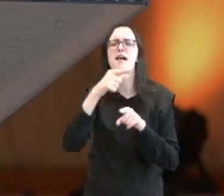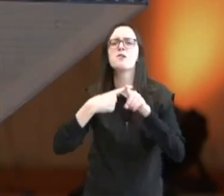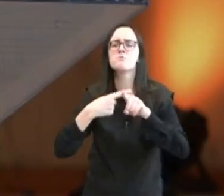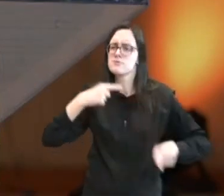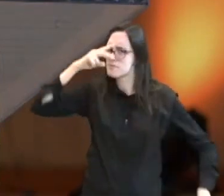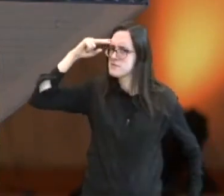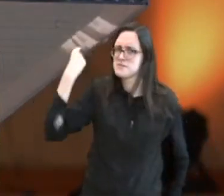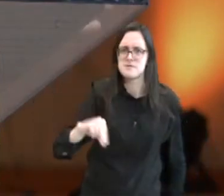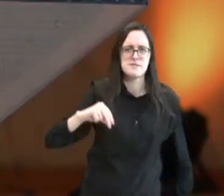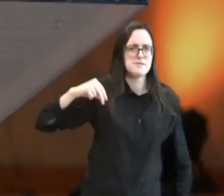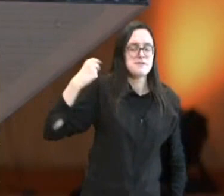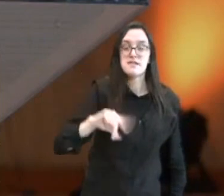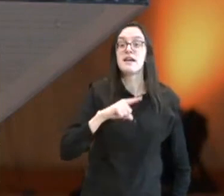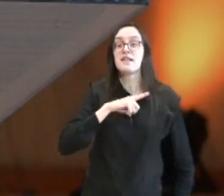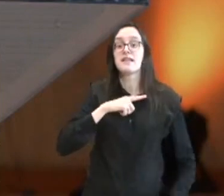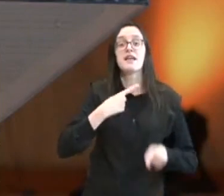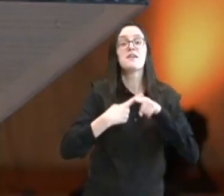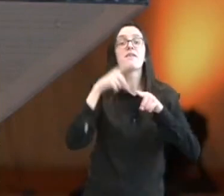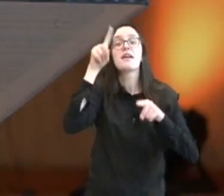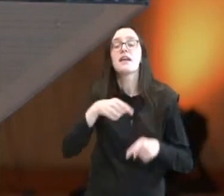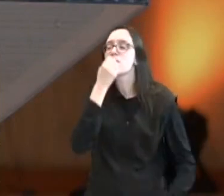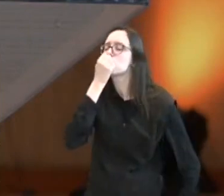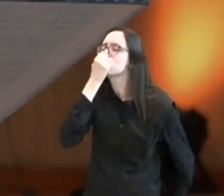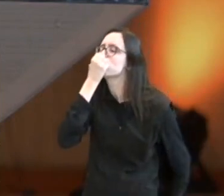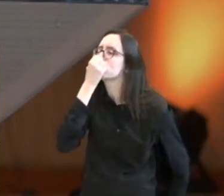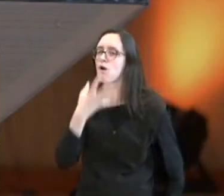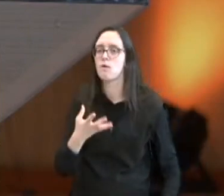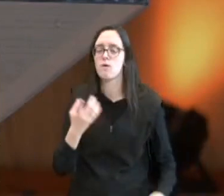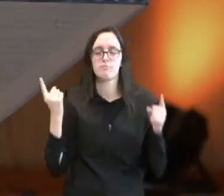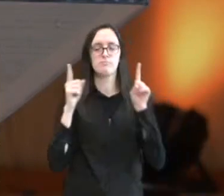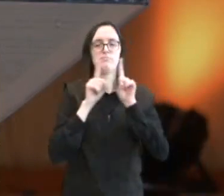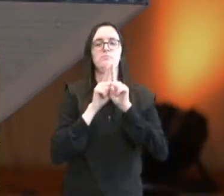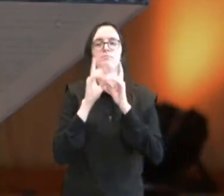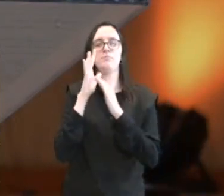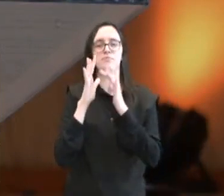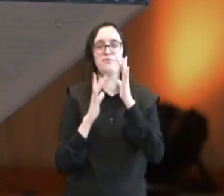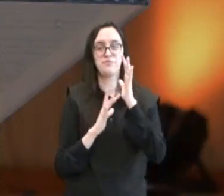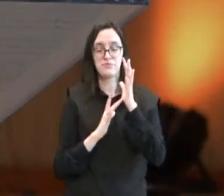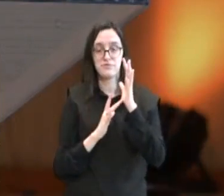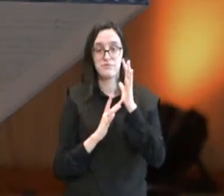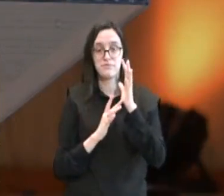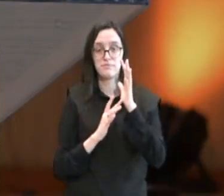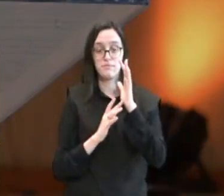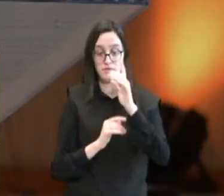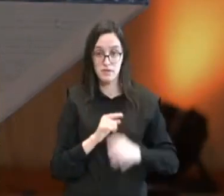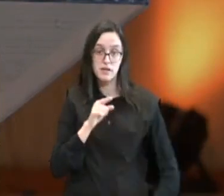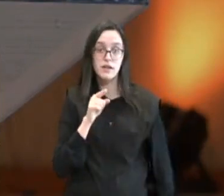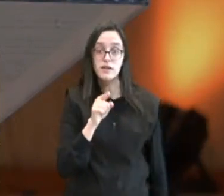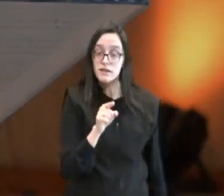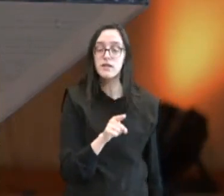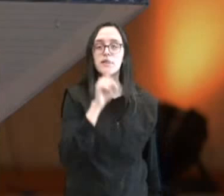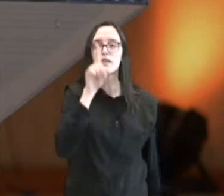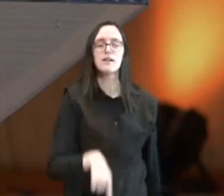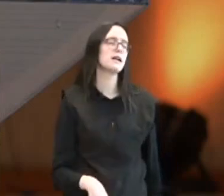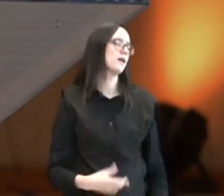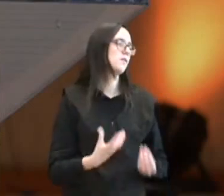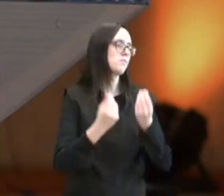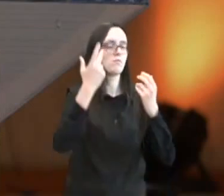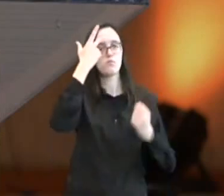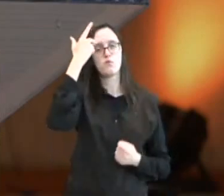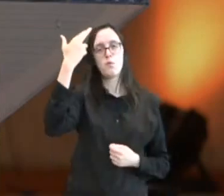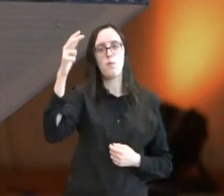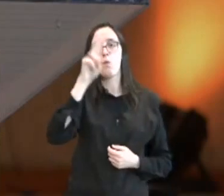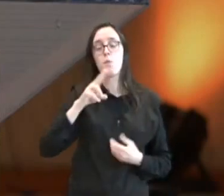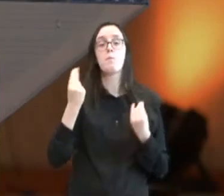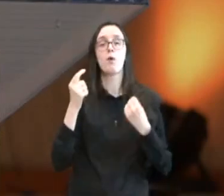a bênção da presença de Jesus. Este termo se tornou, irmãos, muito comum entre